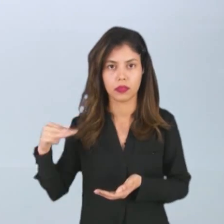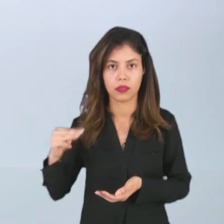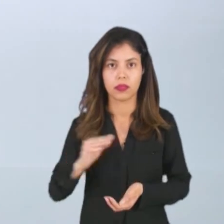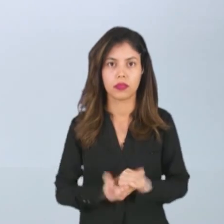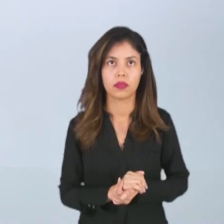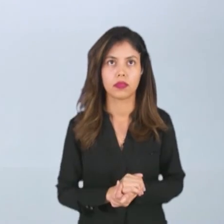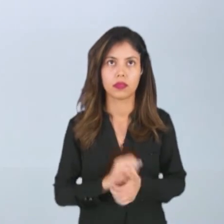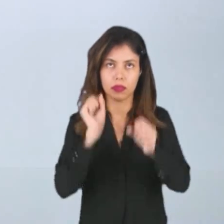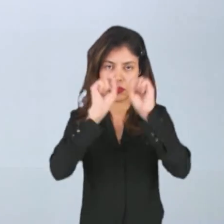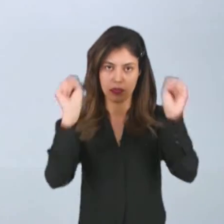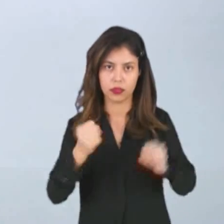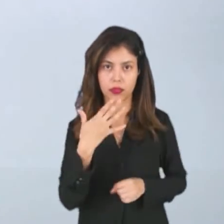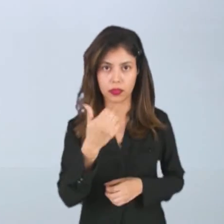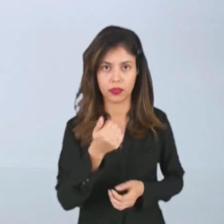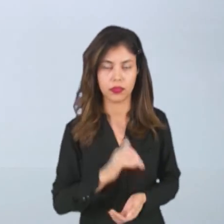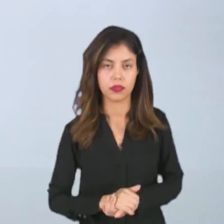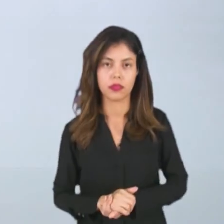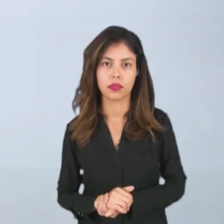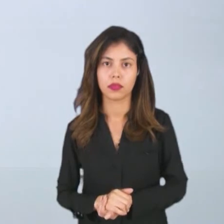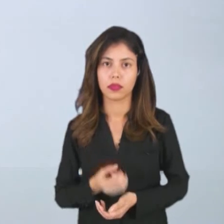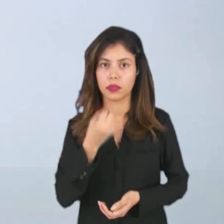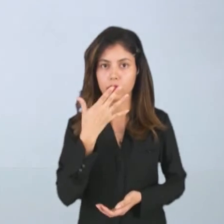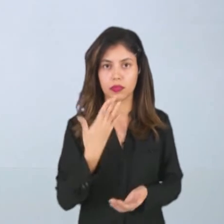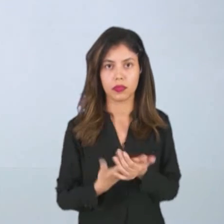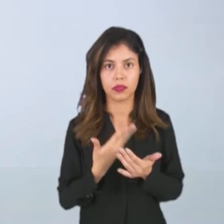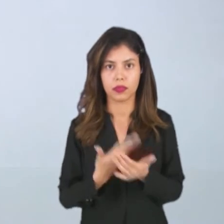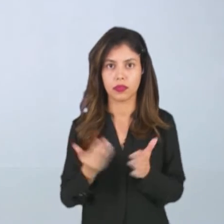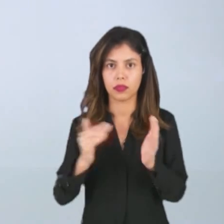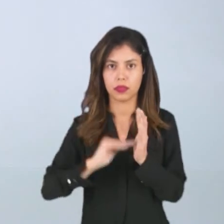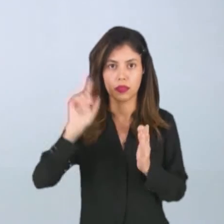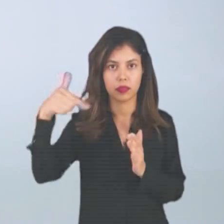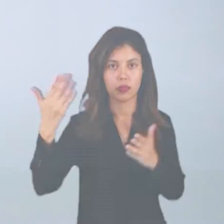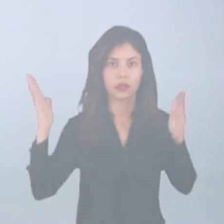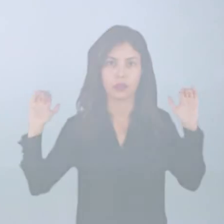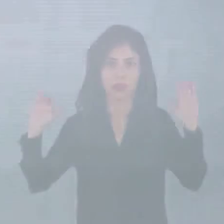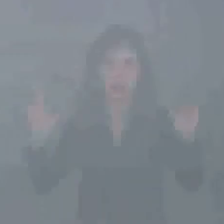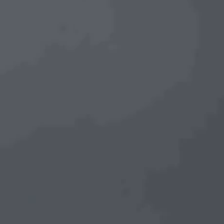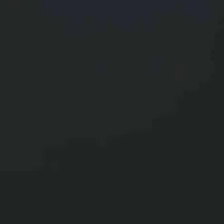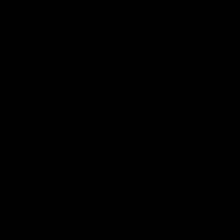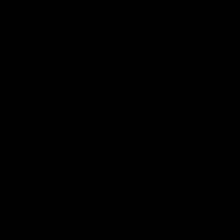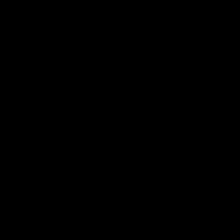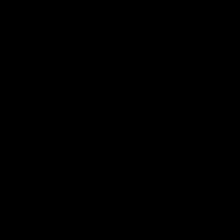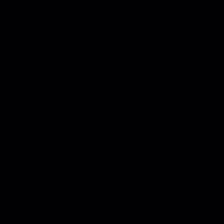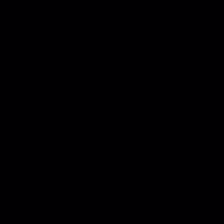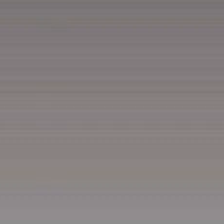na matemática em relação a sistemas. Tudo bem? Boa aula e até a próxima!